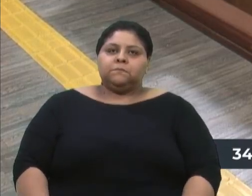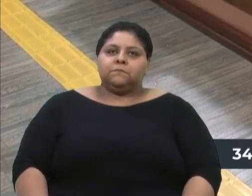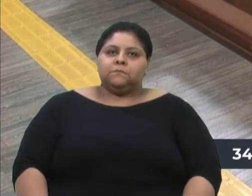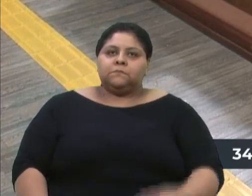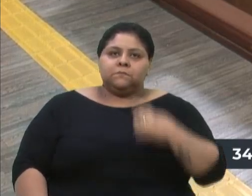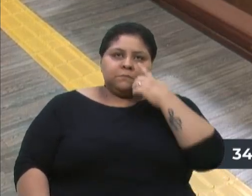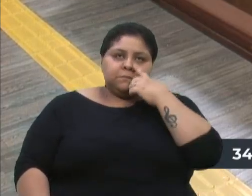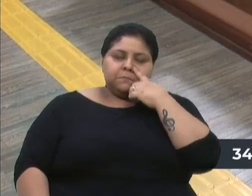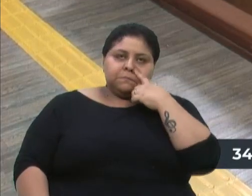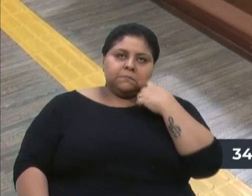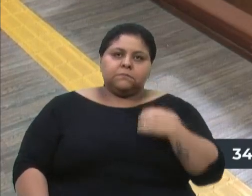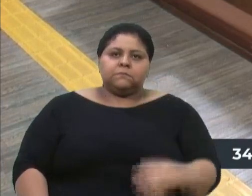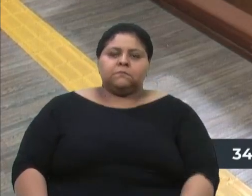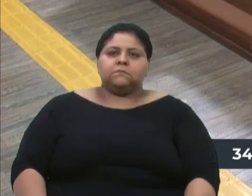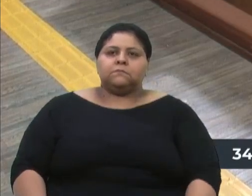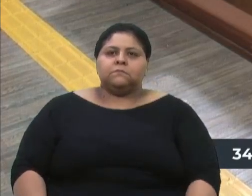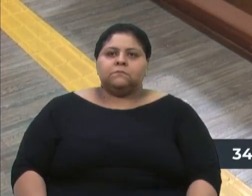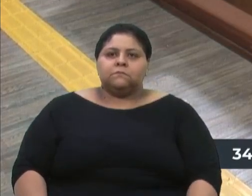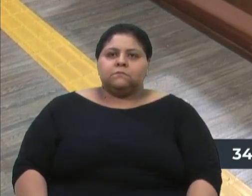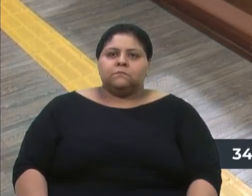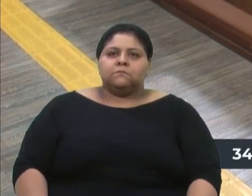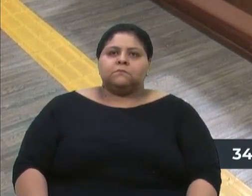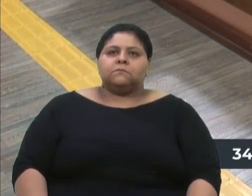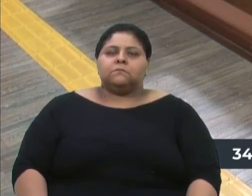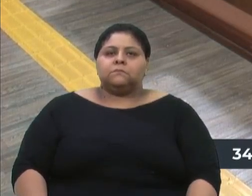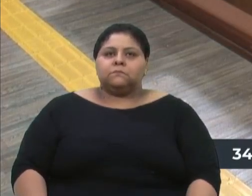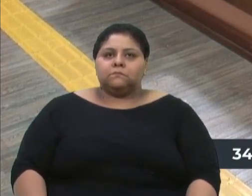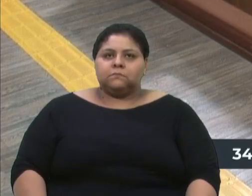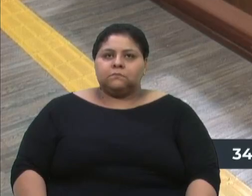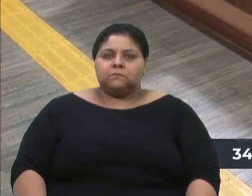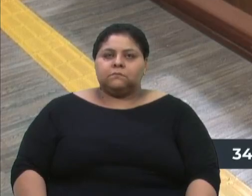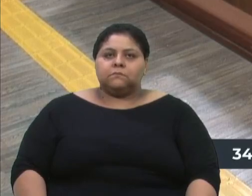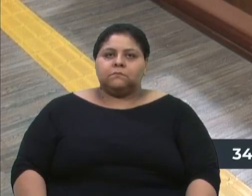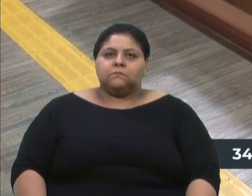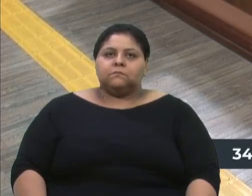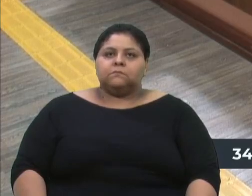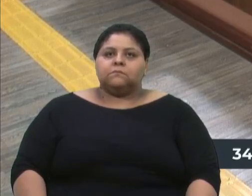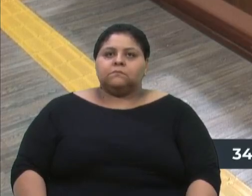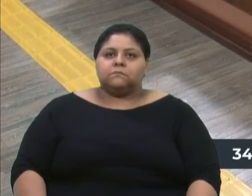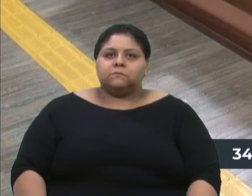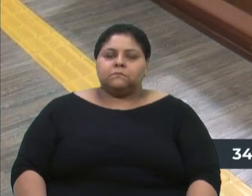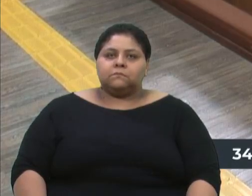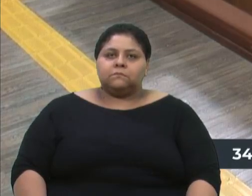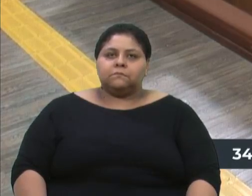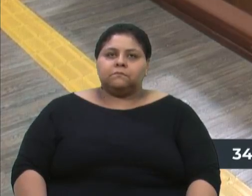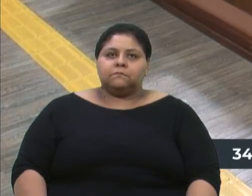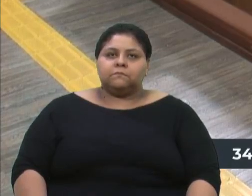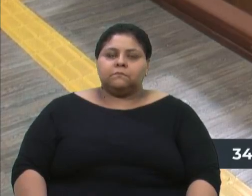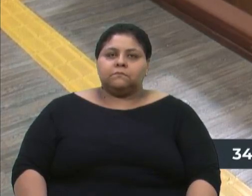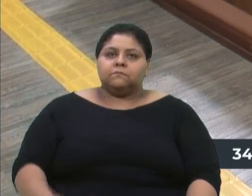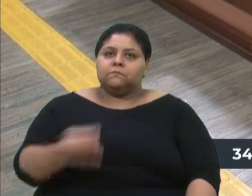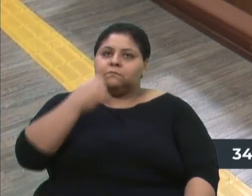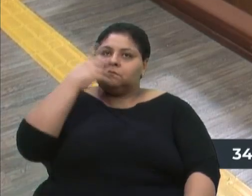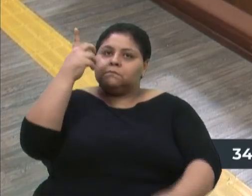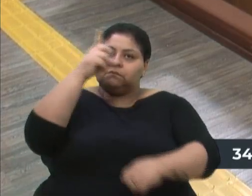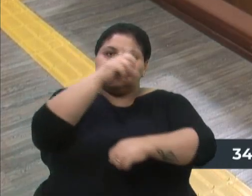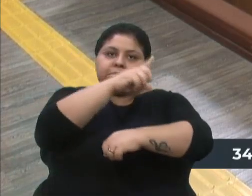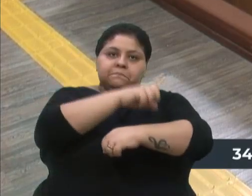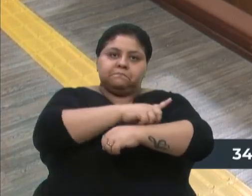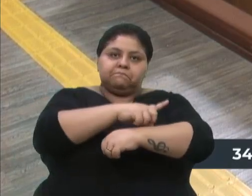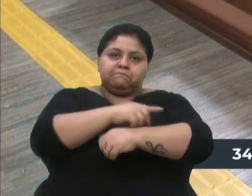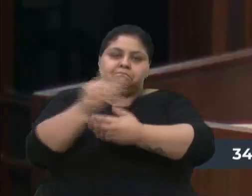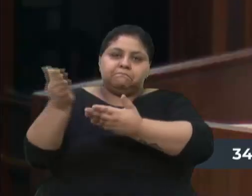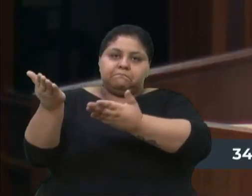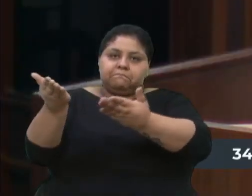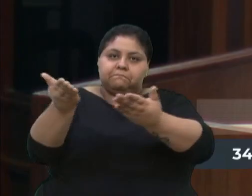Obrigado. Com a palavra da tribuna. Declaração de líder por bancada do PT. Bom dia, nobres colegas.